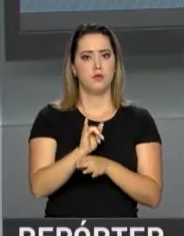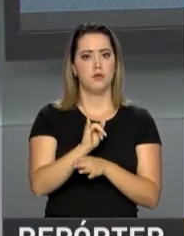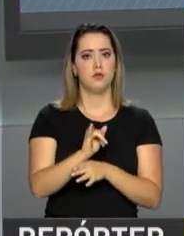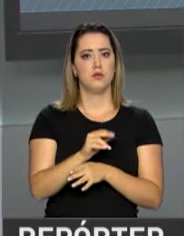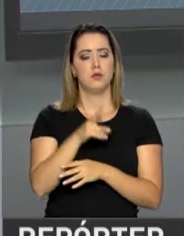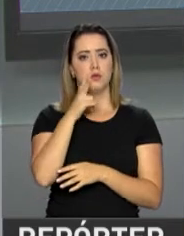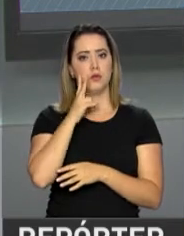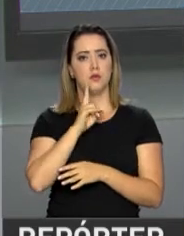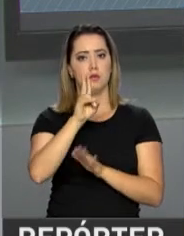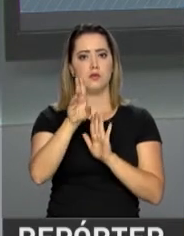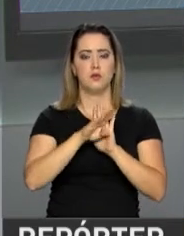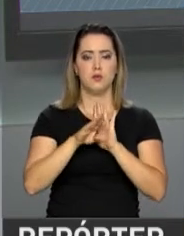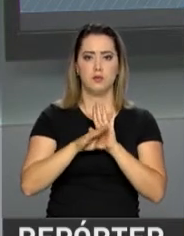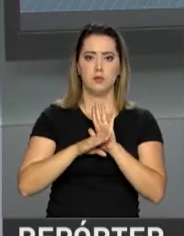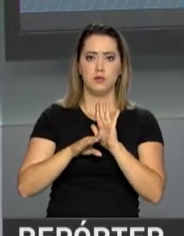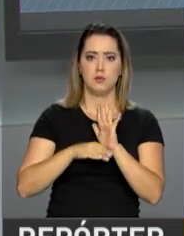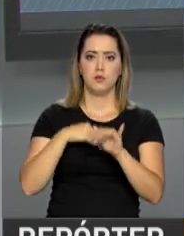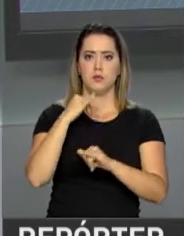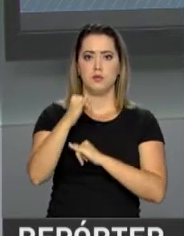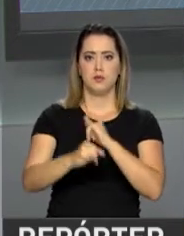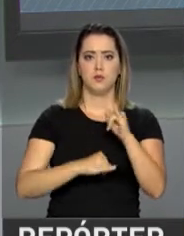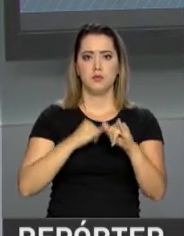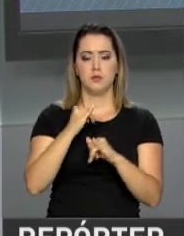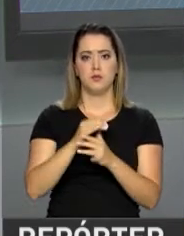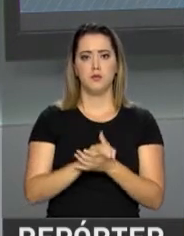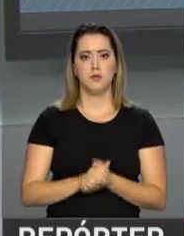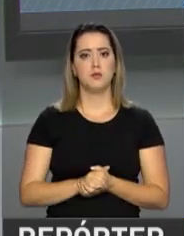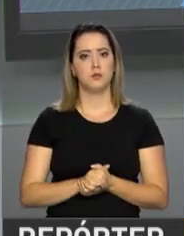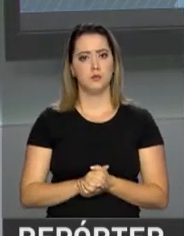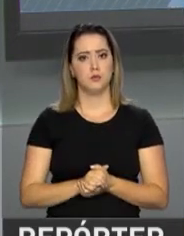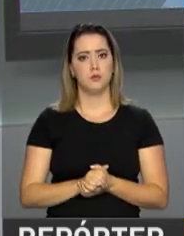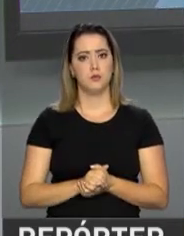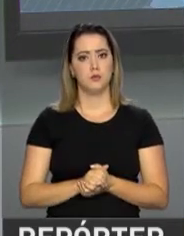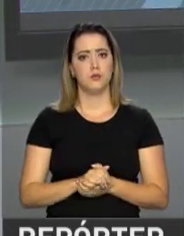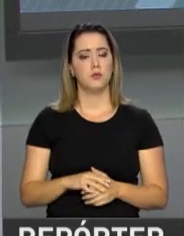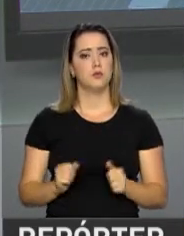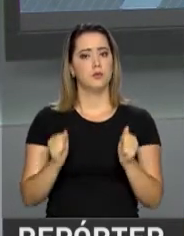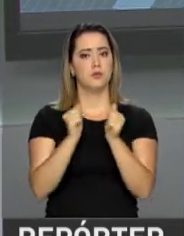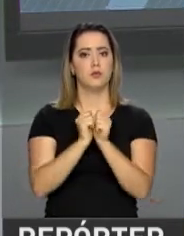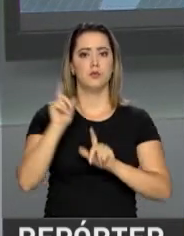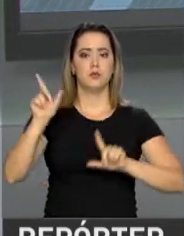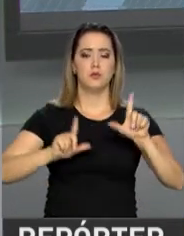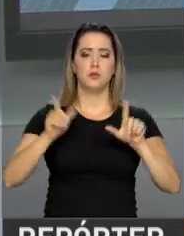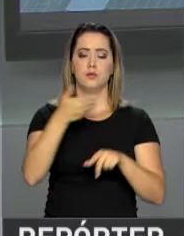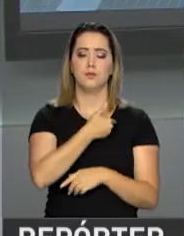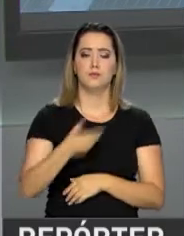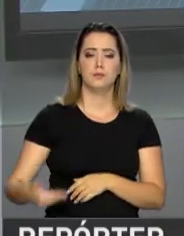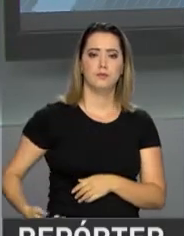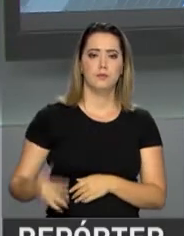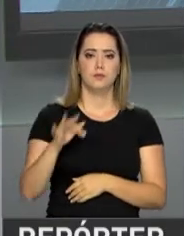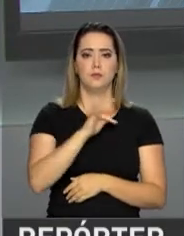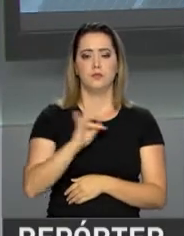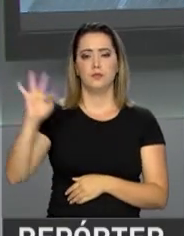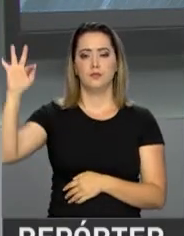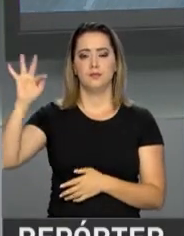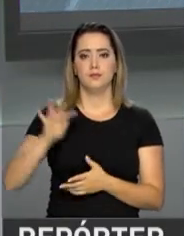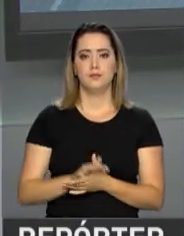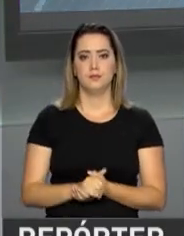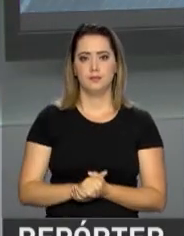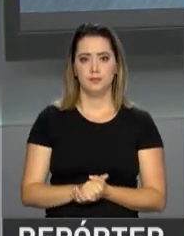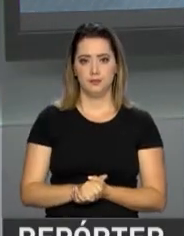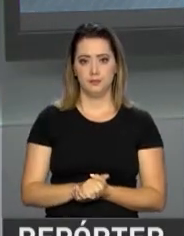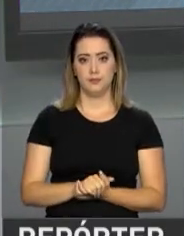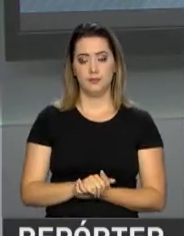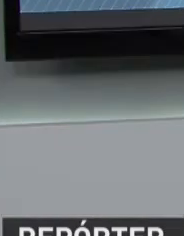no youtube e acompanhar toda a nossa programação na internet continue com a gente aqui na nbr a tv do governo